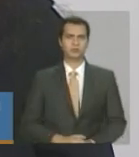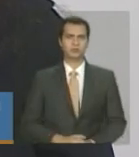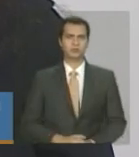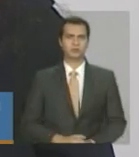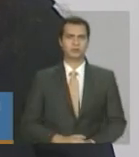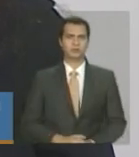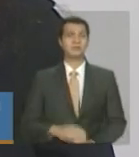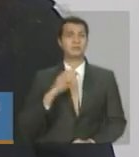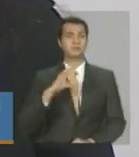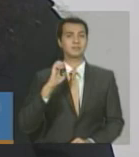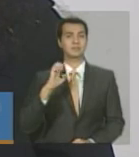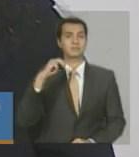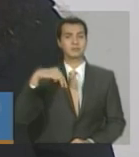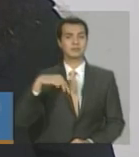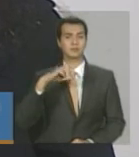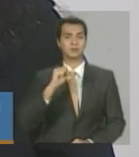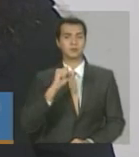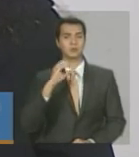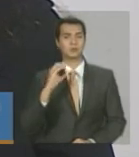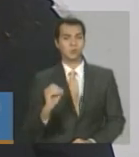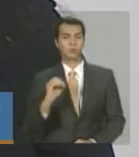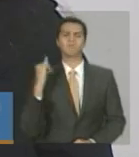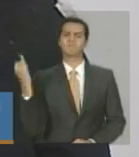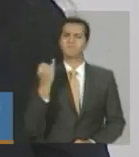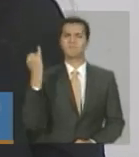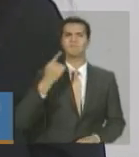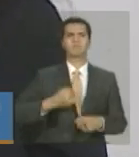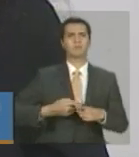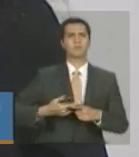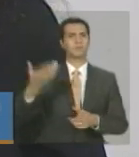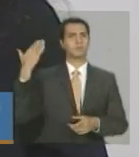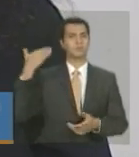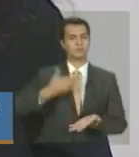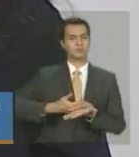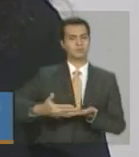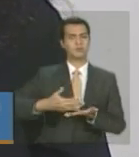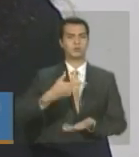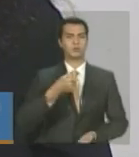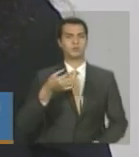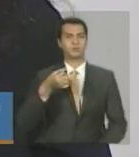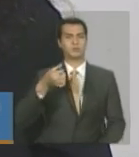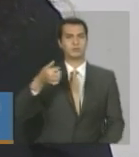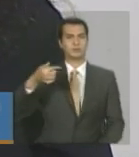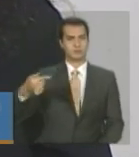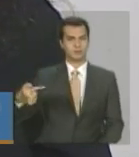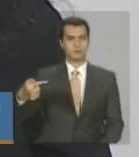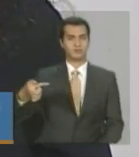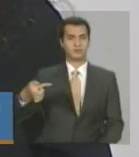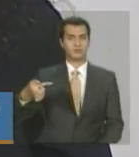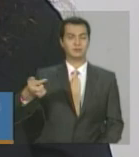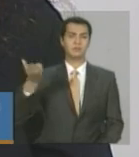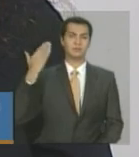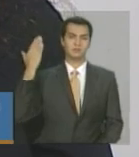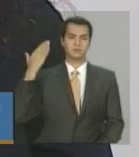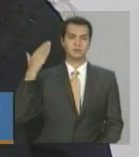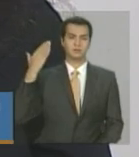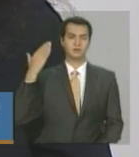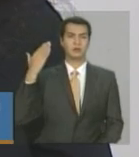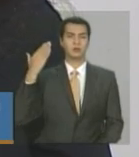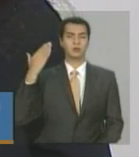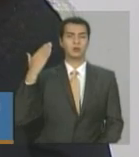censo ele é muito importante porque desde 2007, como a coleta de dados ela é